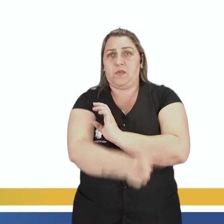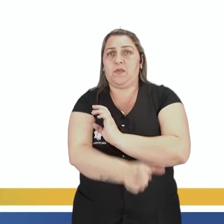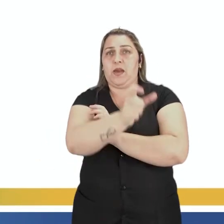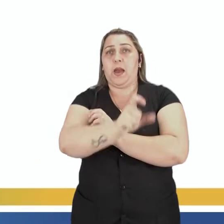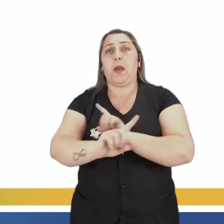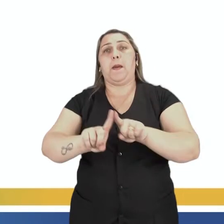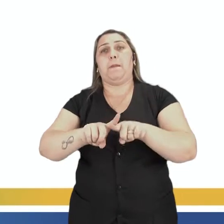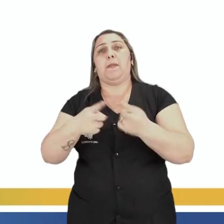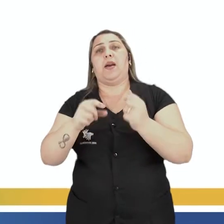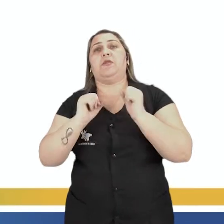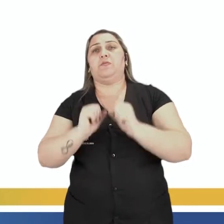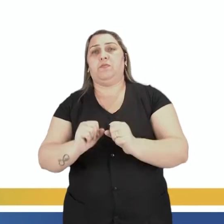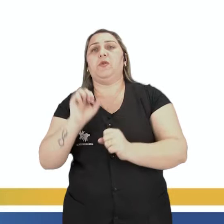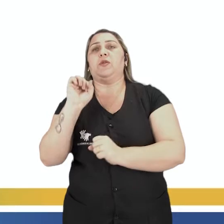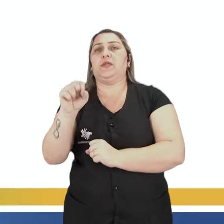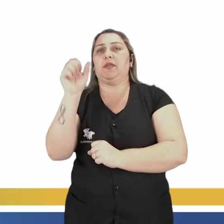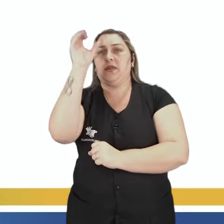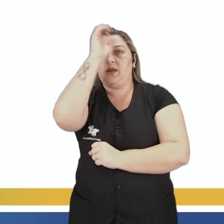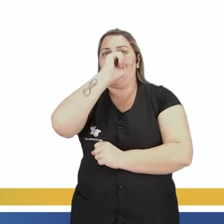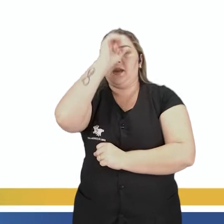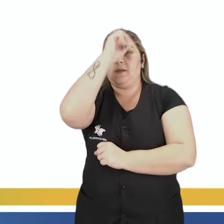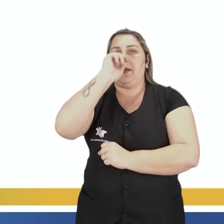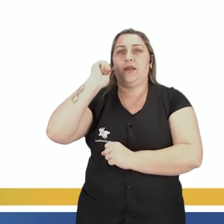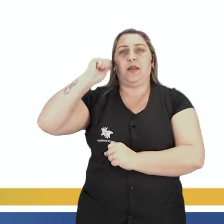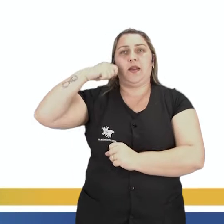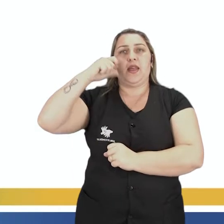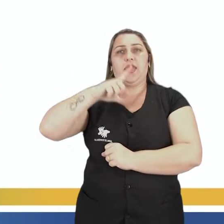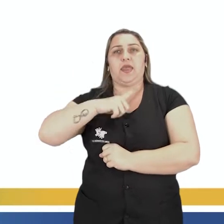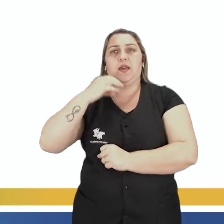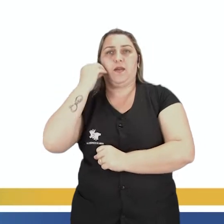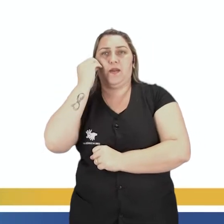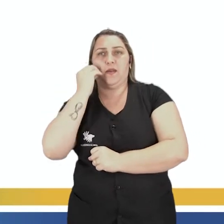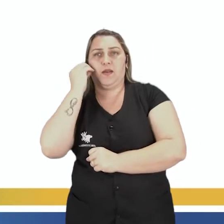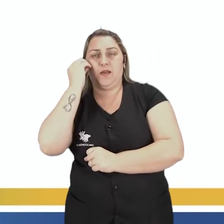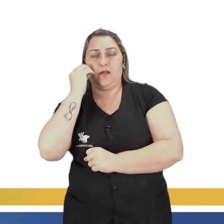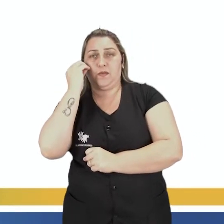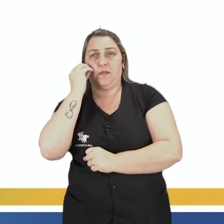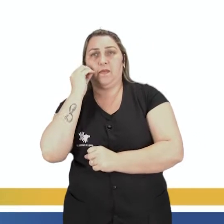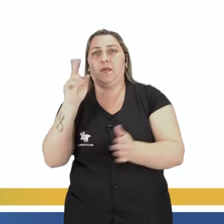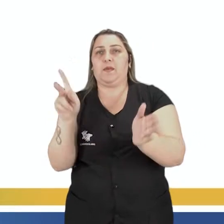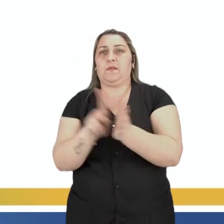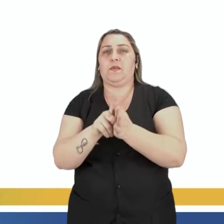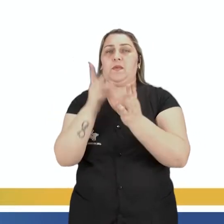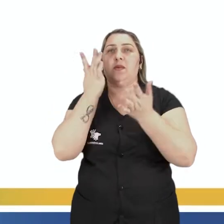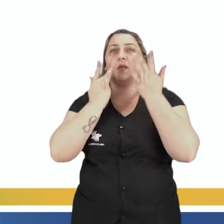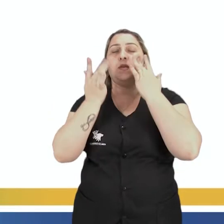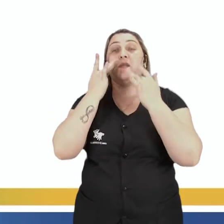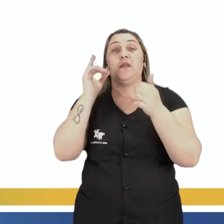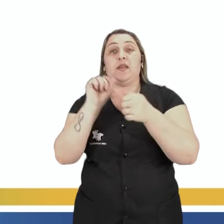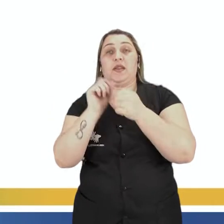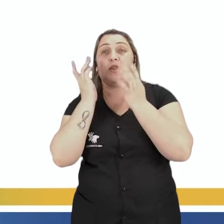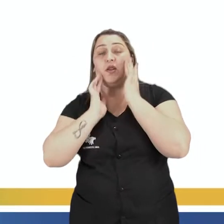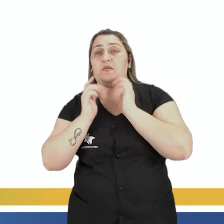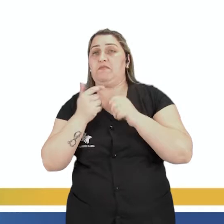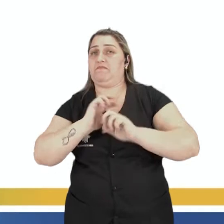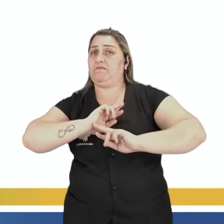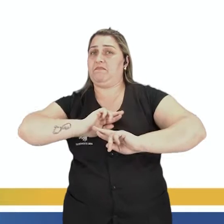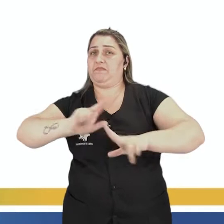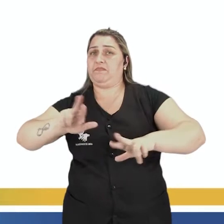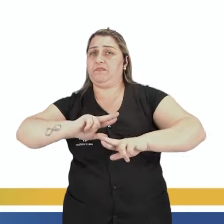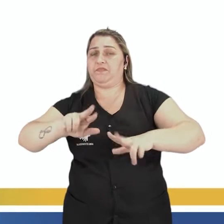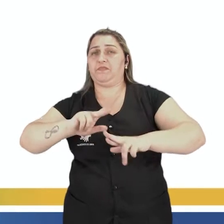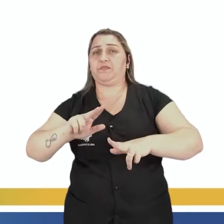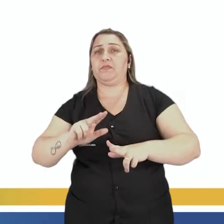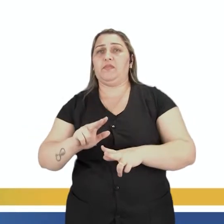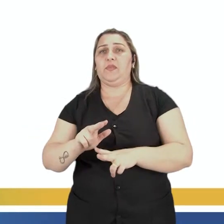pode sim aprender e atuar e ter uma experiência criativa pelo teatro, ou seja, fazer teatro não tem nada a ver